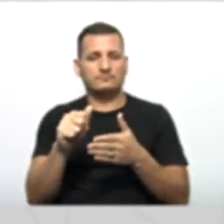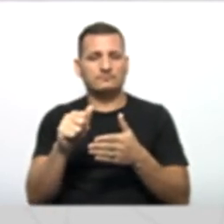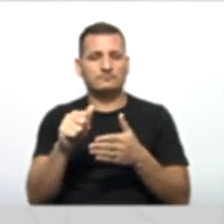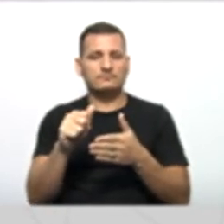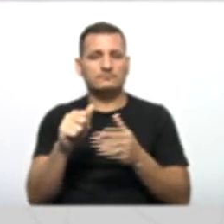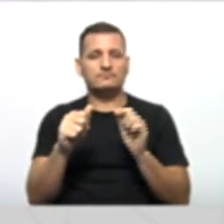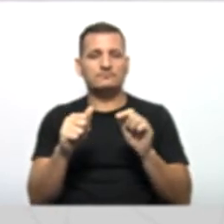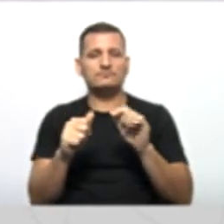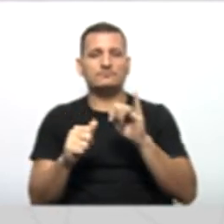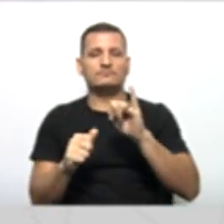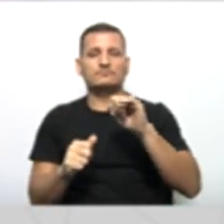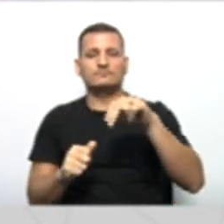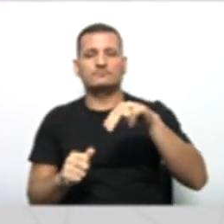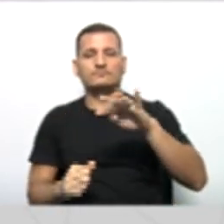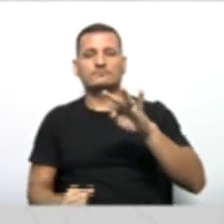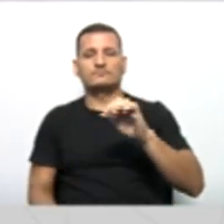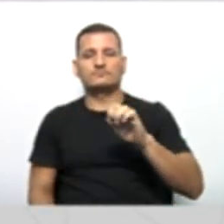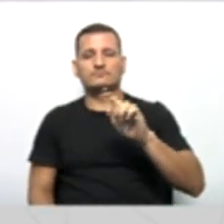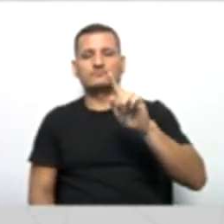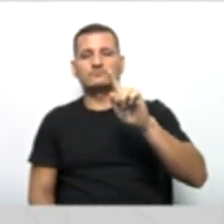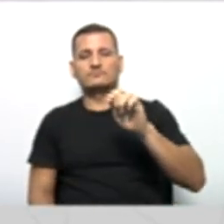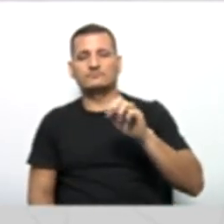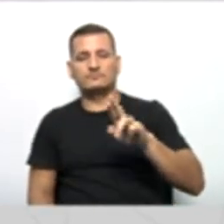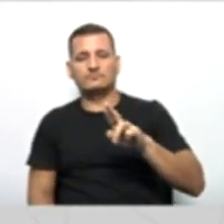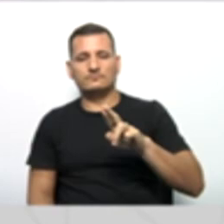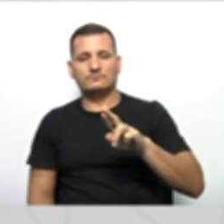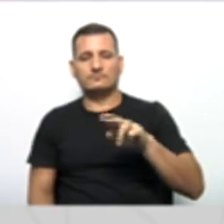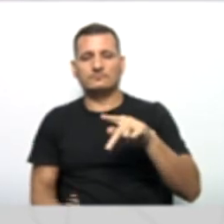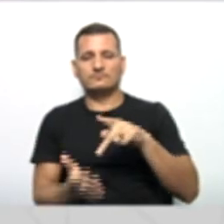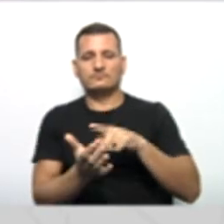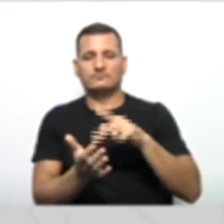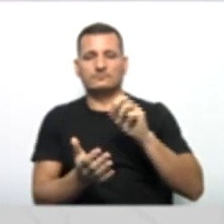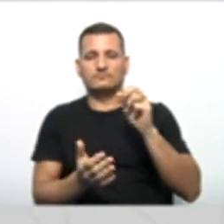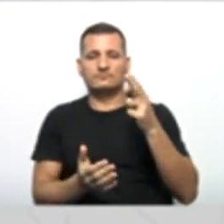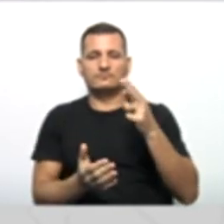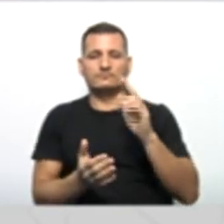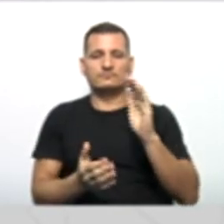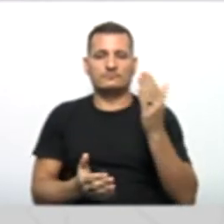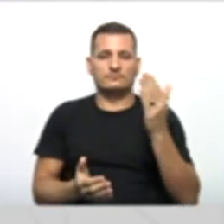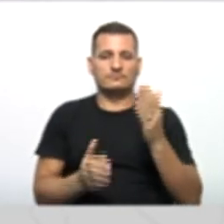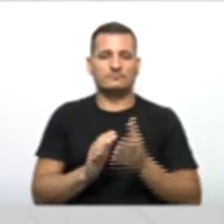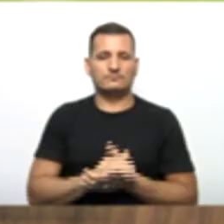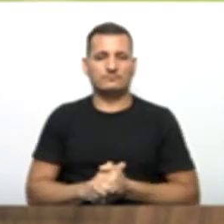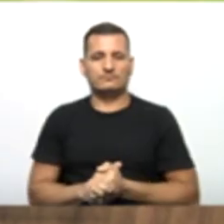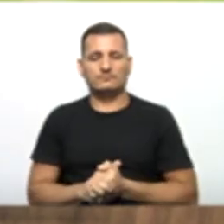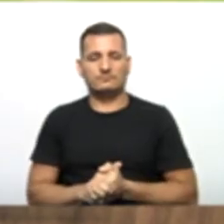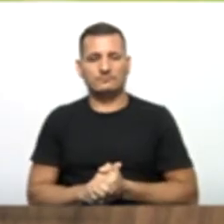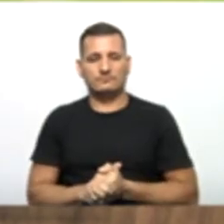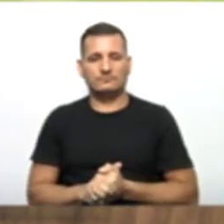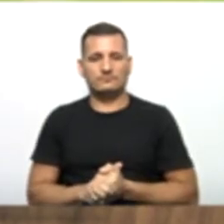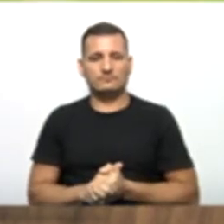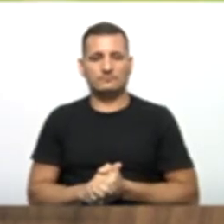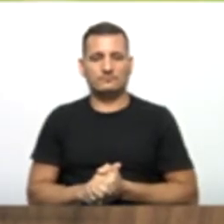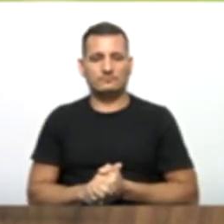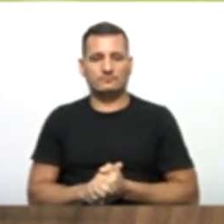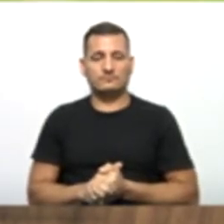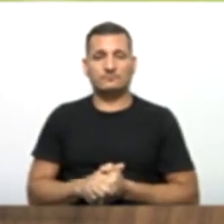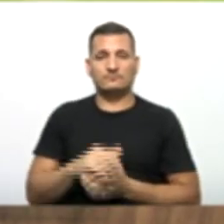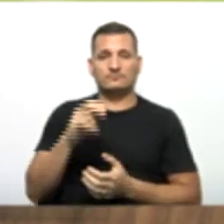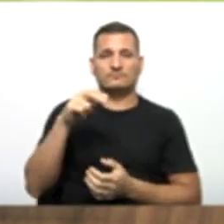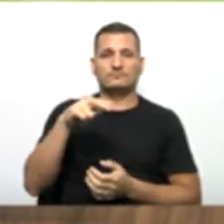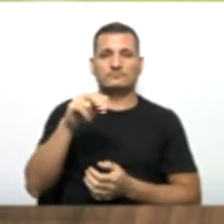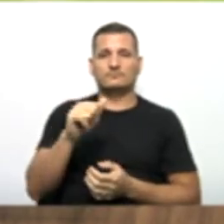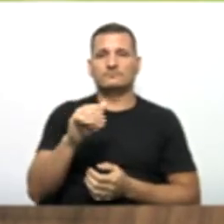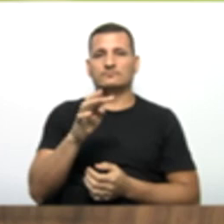tipo entender e aí é verdadeira fãs olha aqui professor opte l de